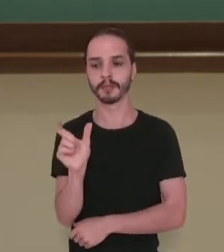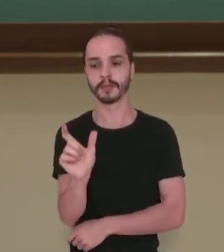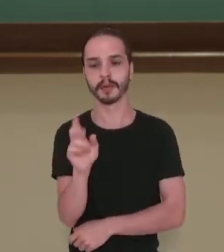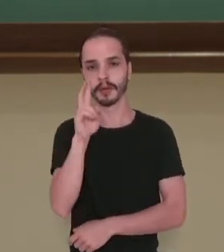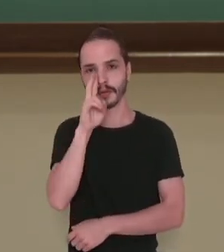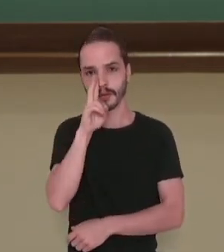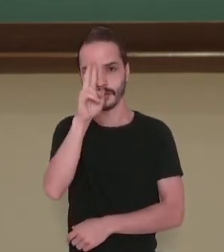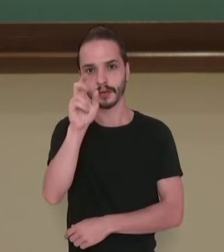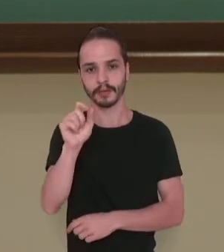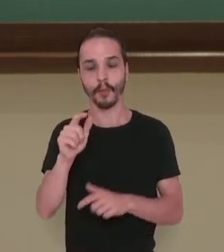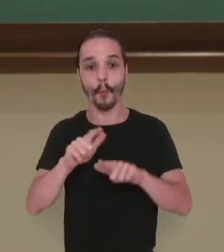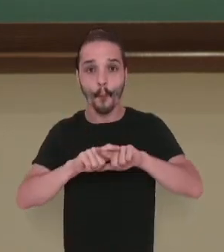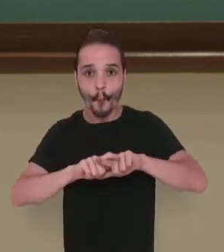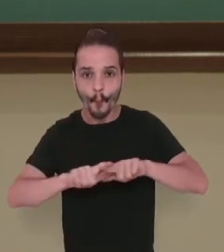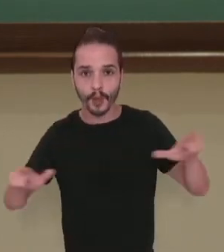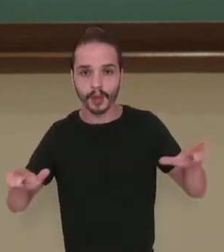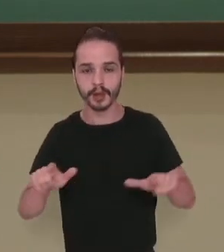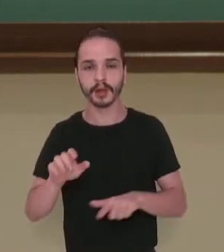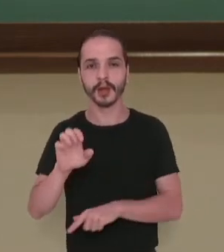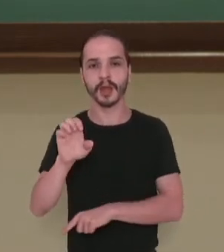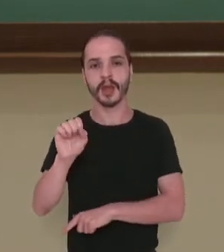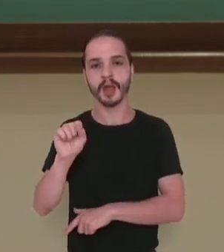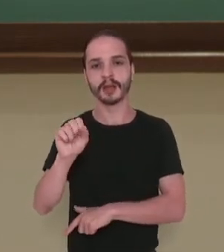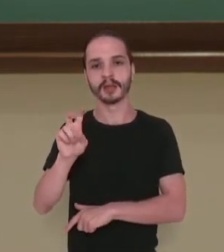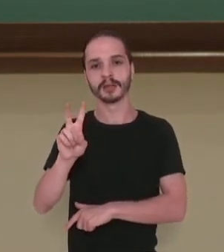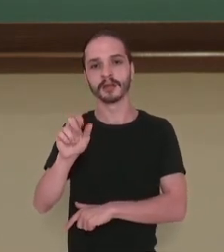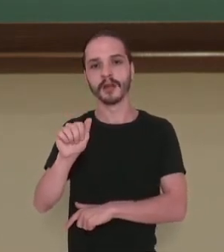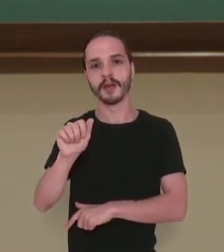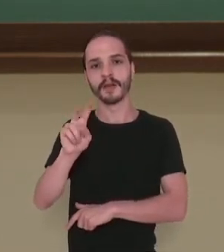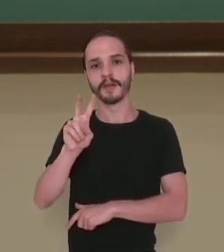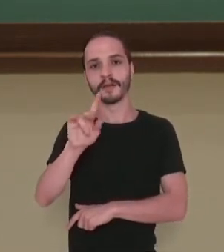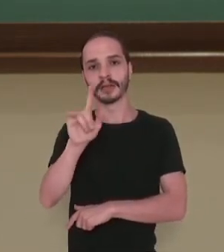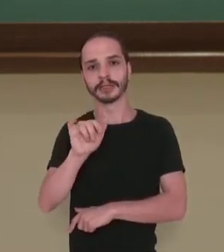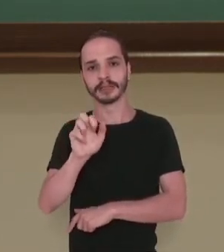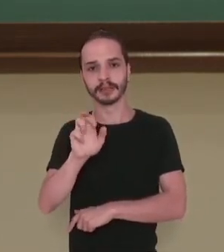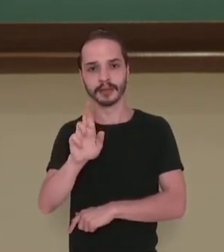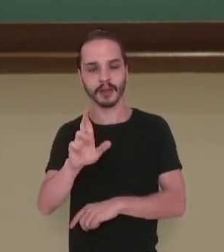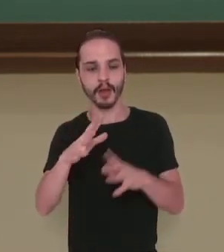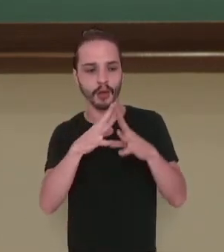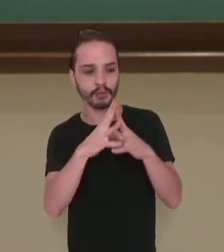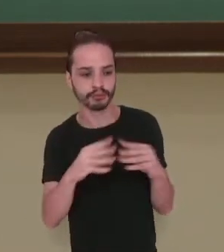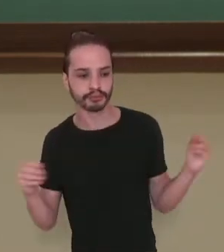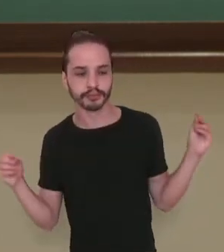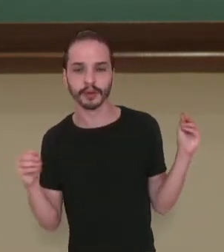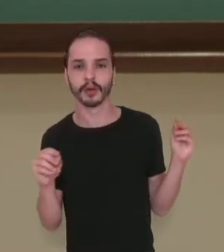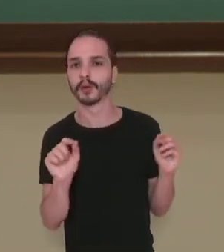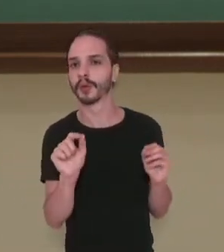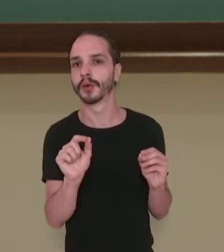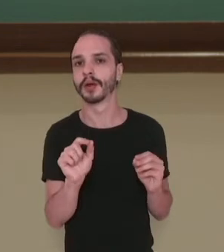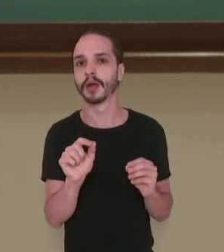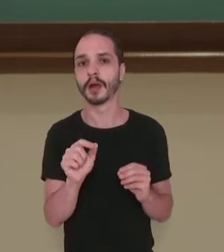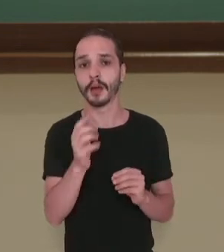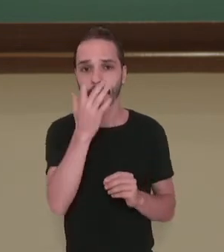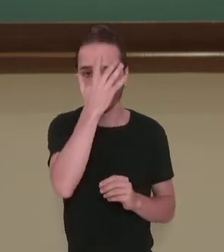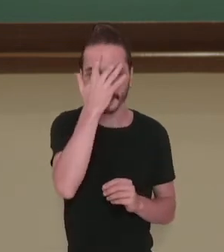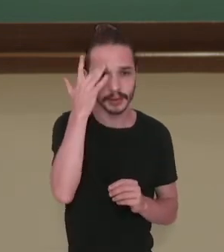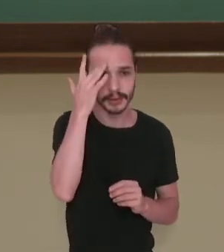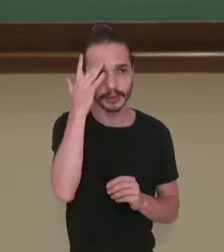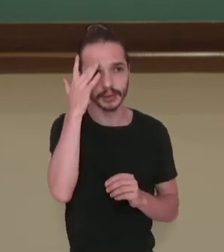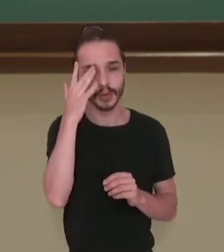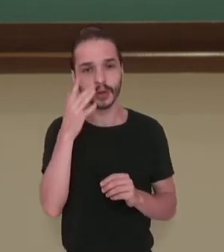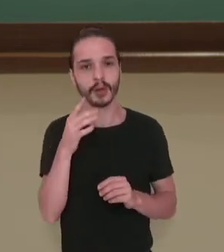o vazio num verbo, né? O verbo esvaziar, e aí ele diz que essa atitude, né, essa atitude não